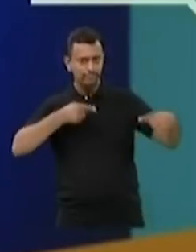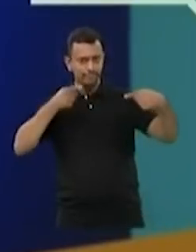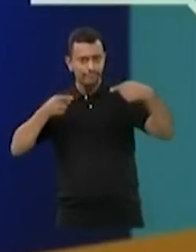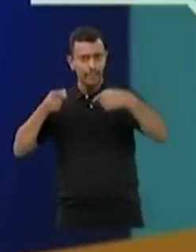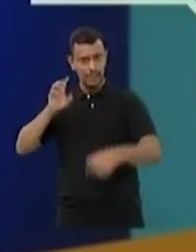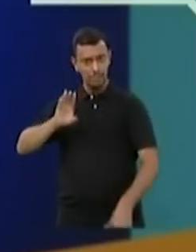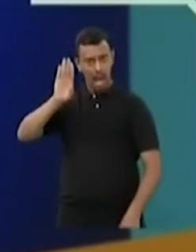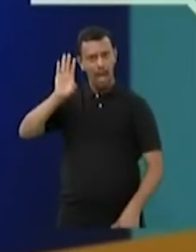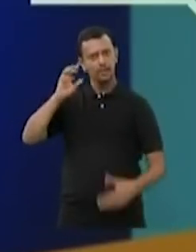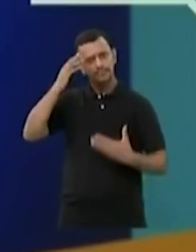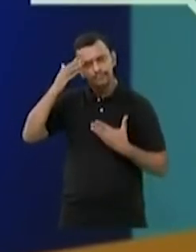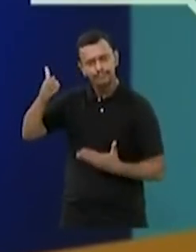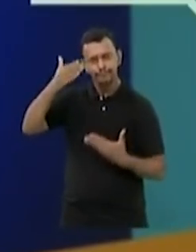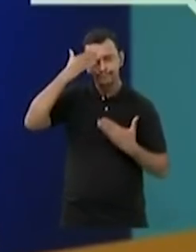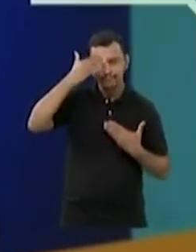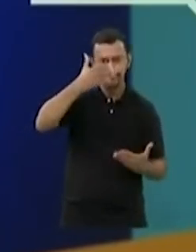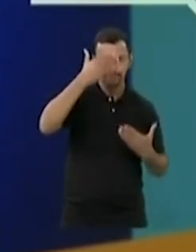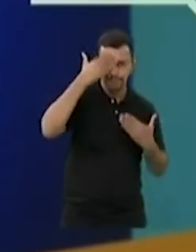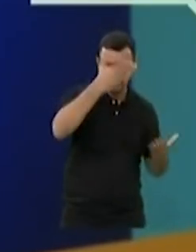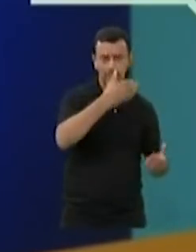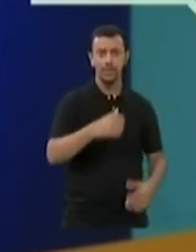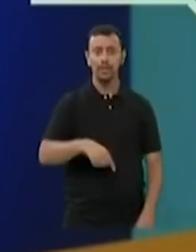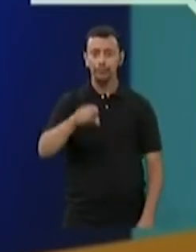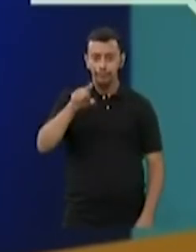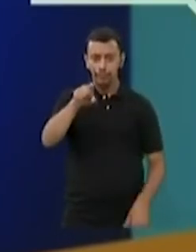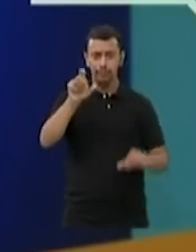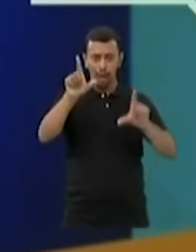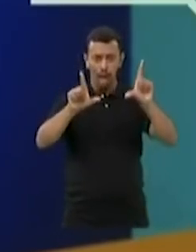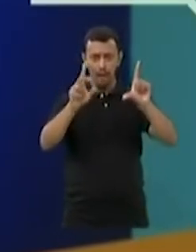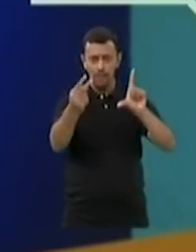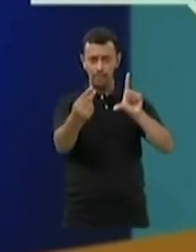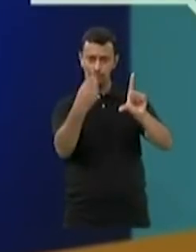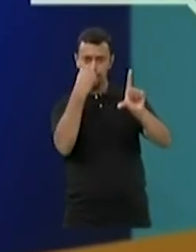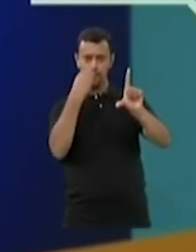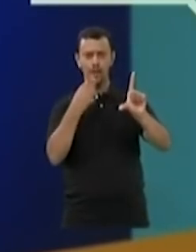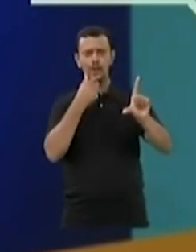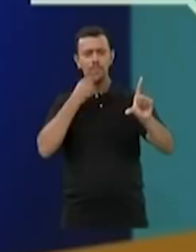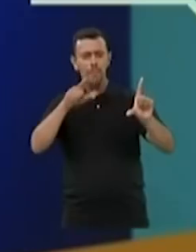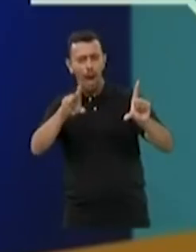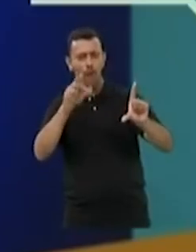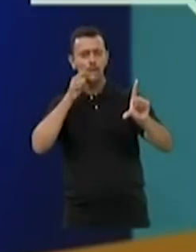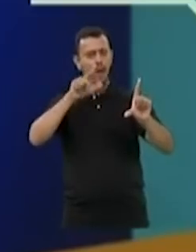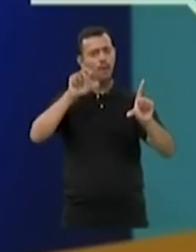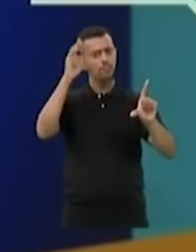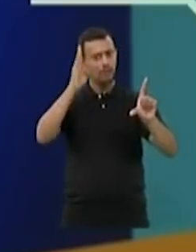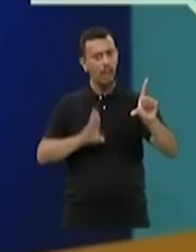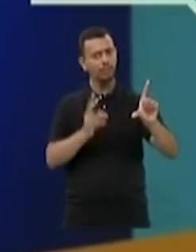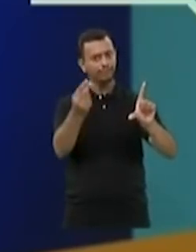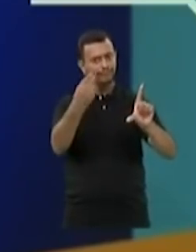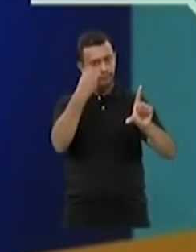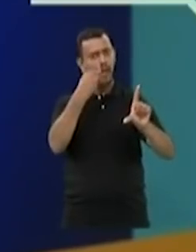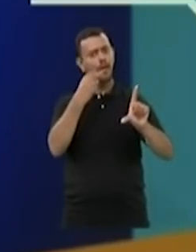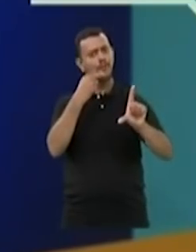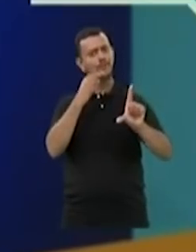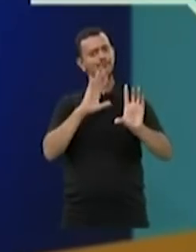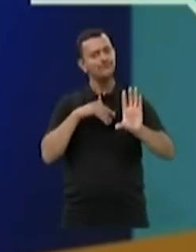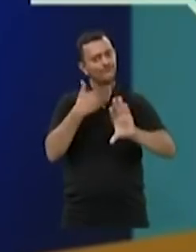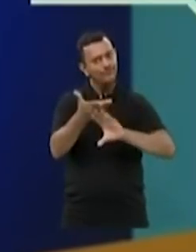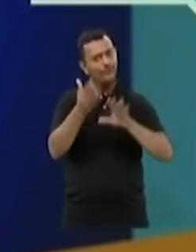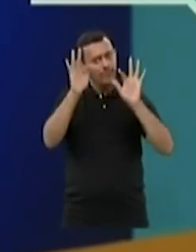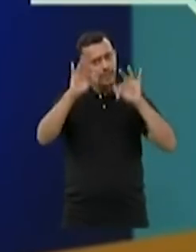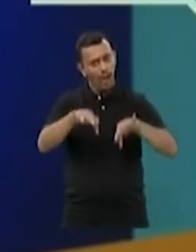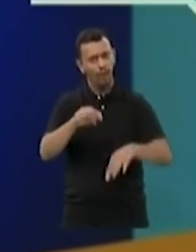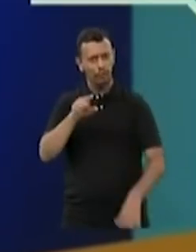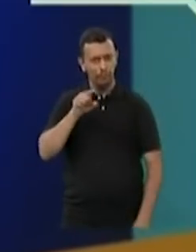e, especialmente, agradecer a você, meu irmão, minha irmã brasileiros, que ficaram até essa hora conosco. Se você pensa que o Brasil